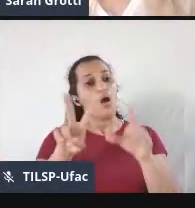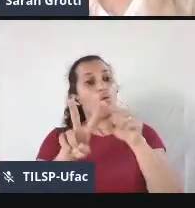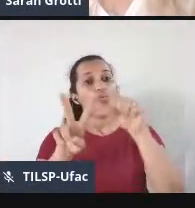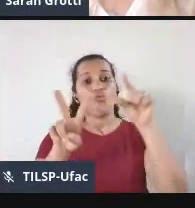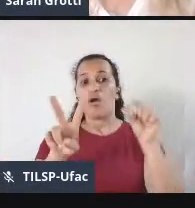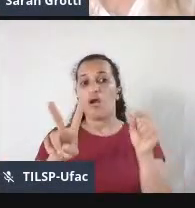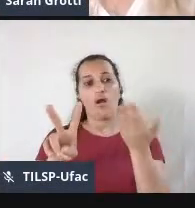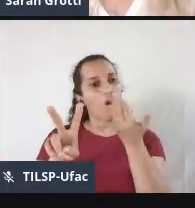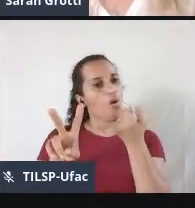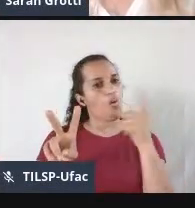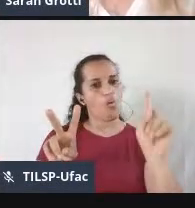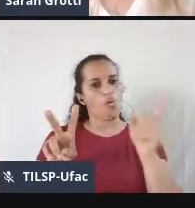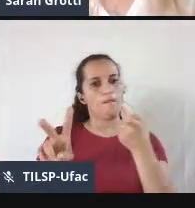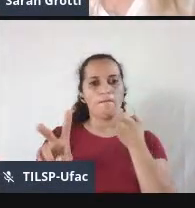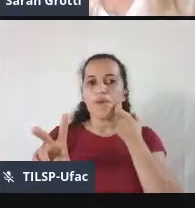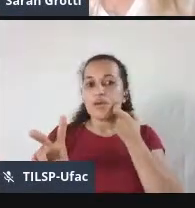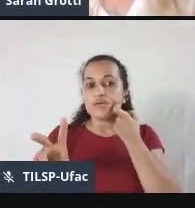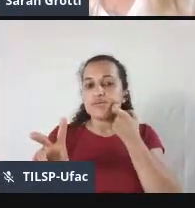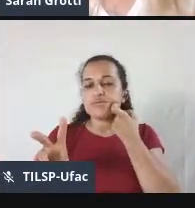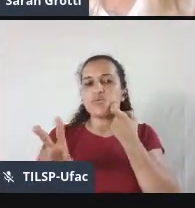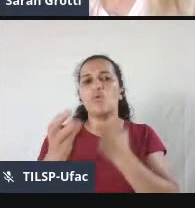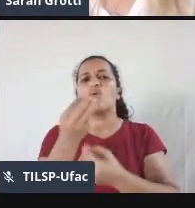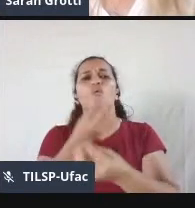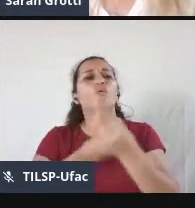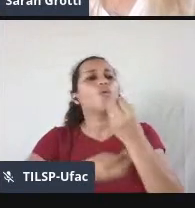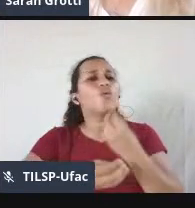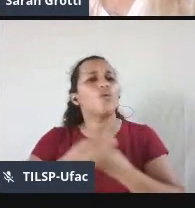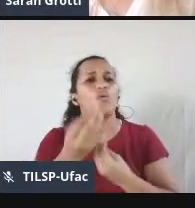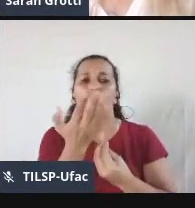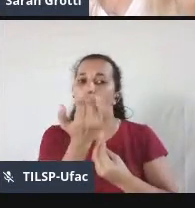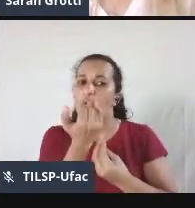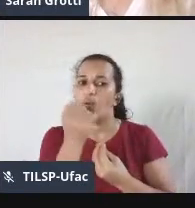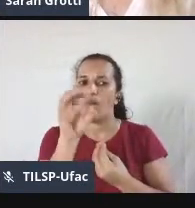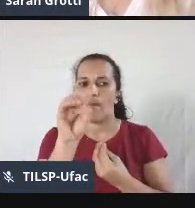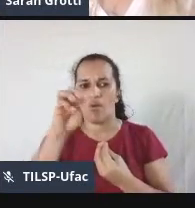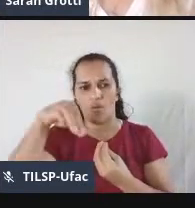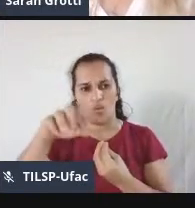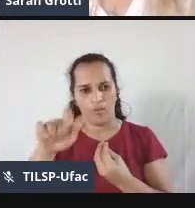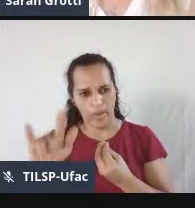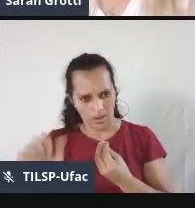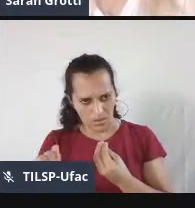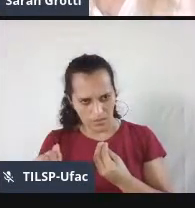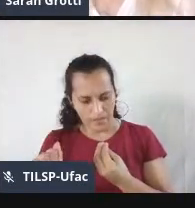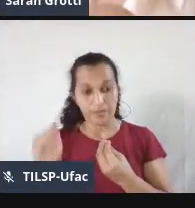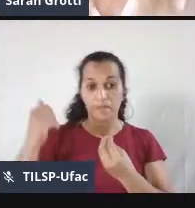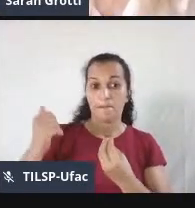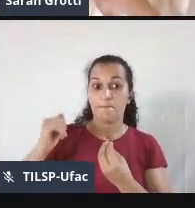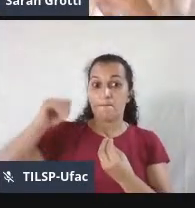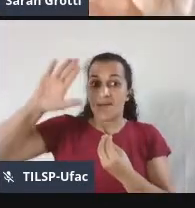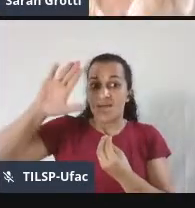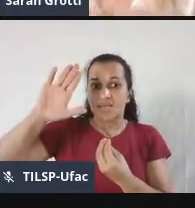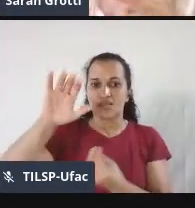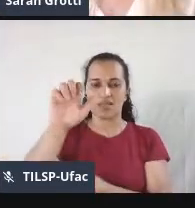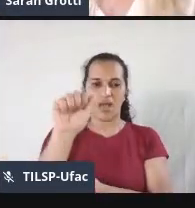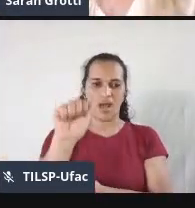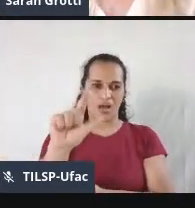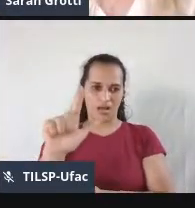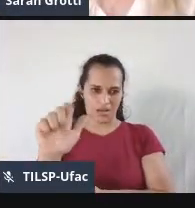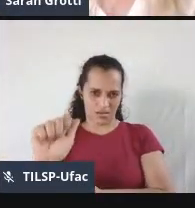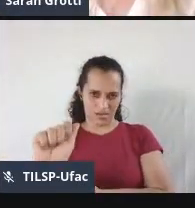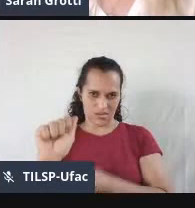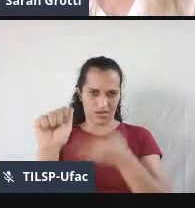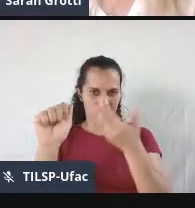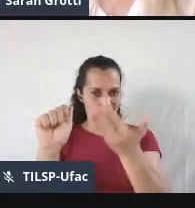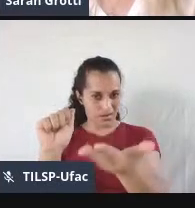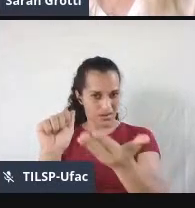como ter essa ingestão de ômega? Aumentando a ingestão de ALA, que aqui tem